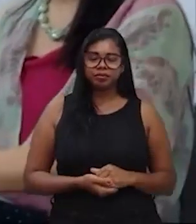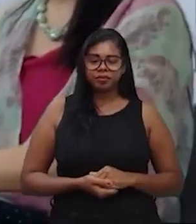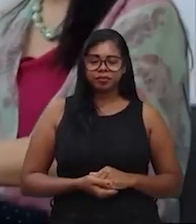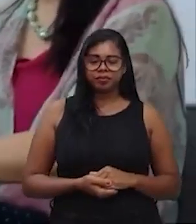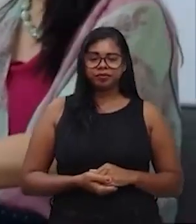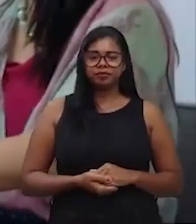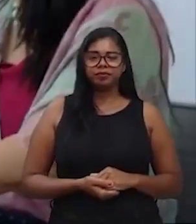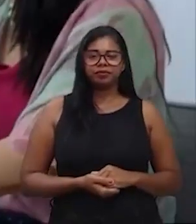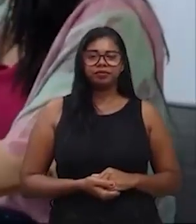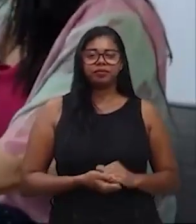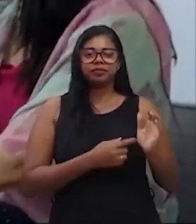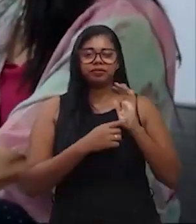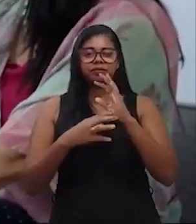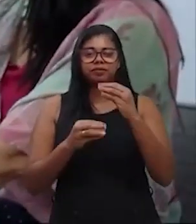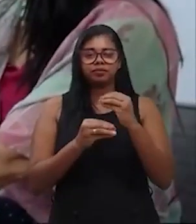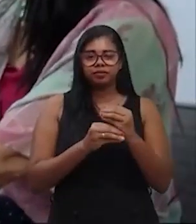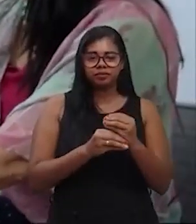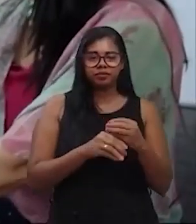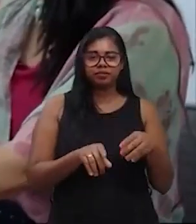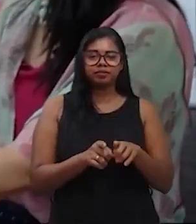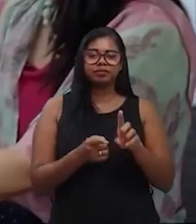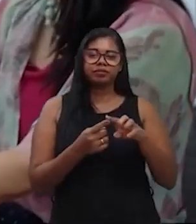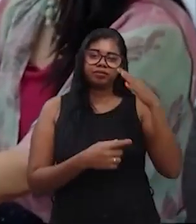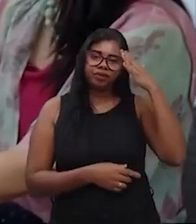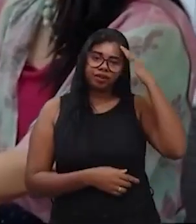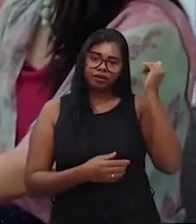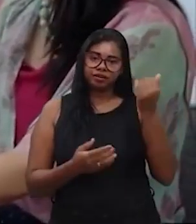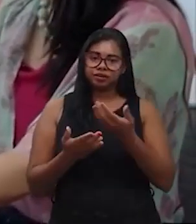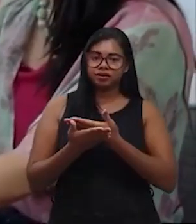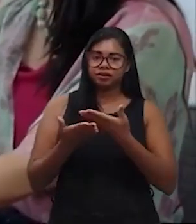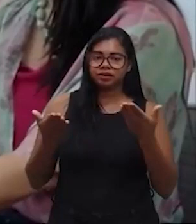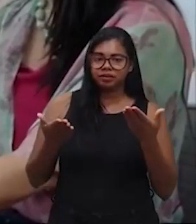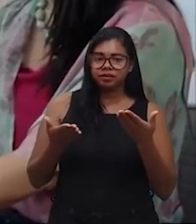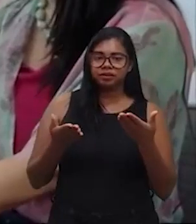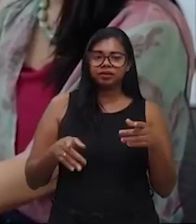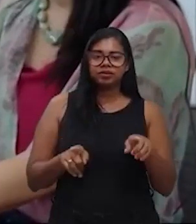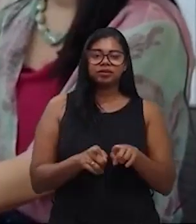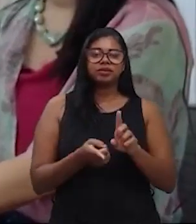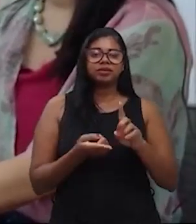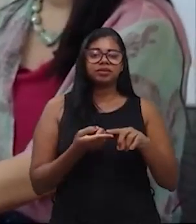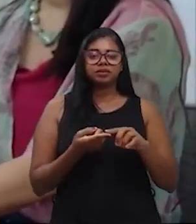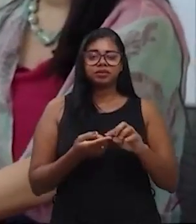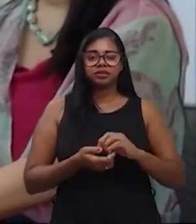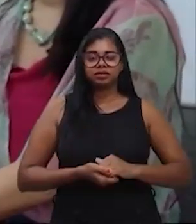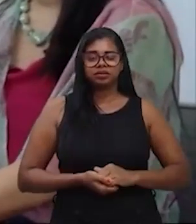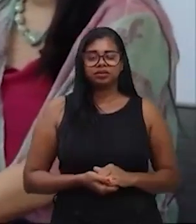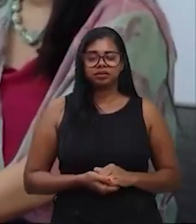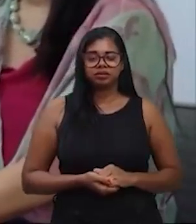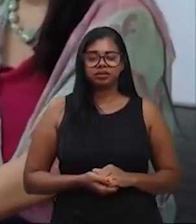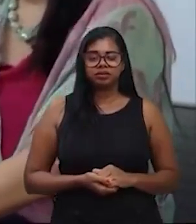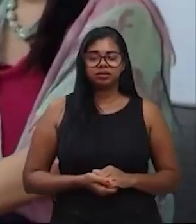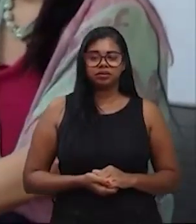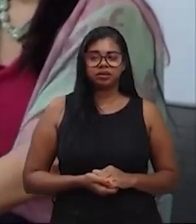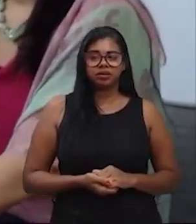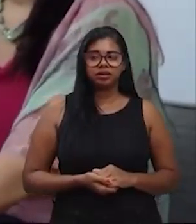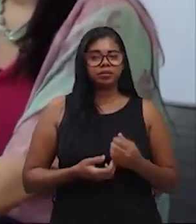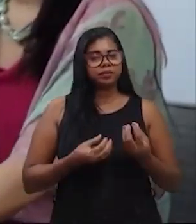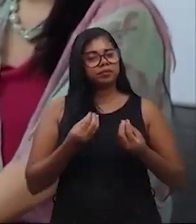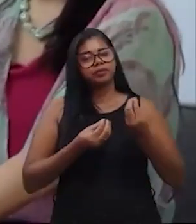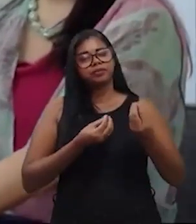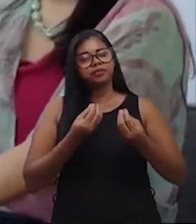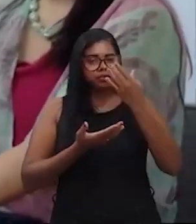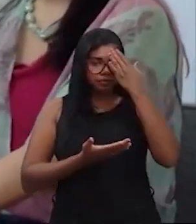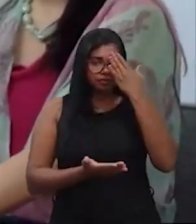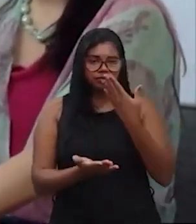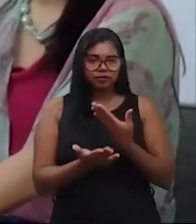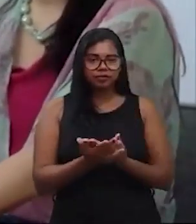E aí, já para abrir a roda, eu queria saber de vocês quais são essas manualidades, se vocês praticam certas manualidades e como vocês